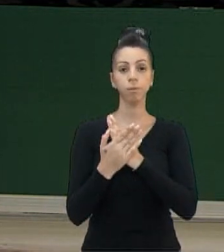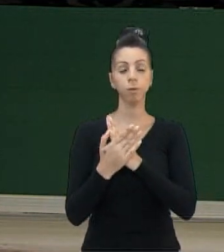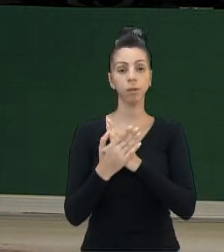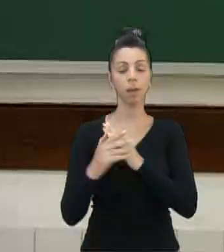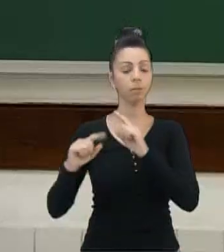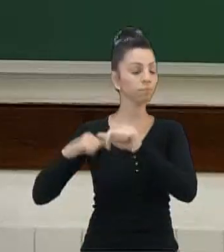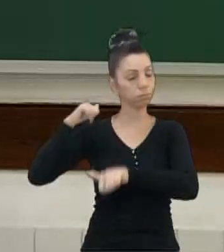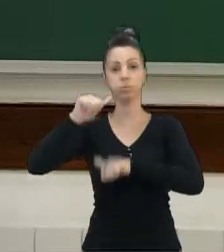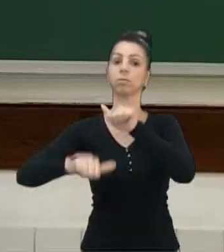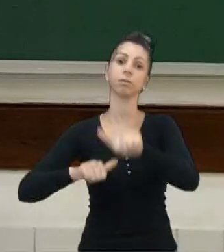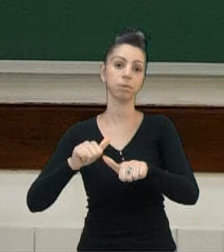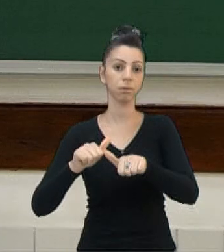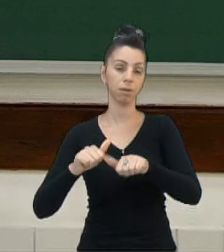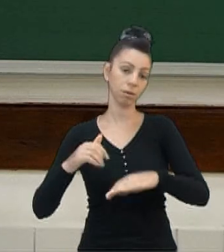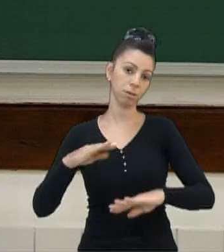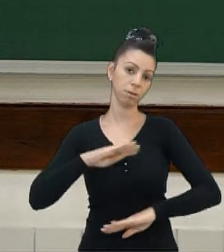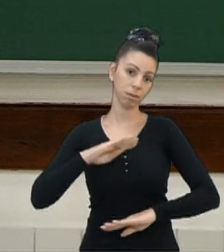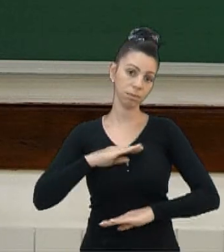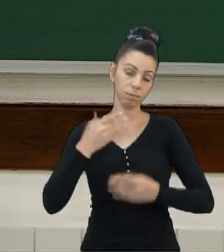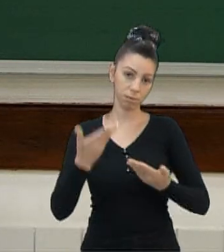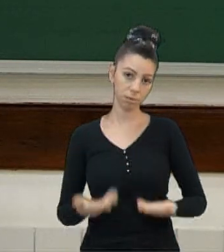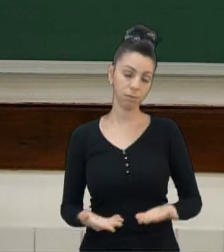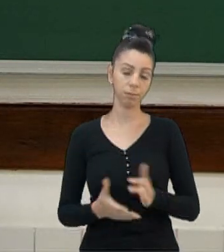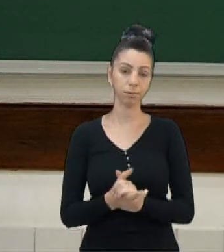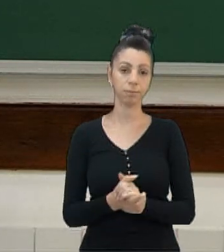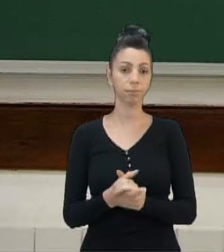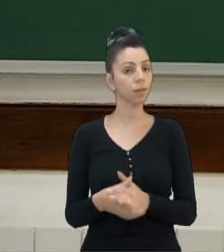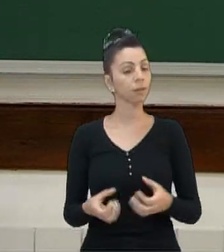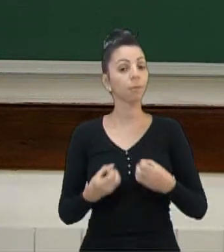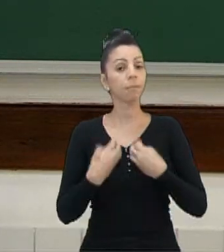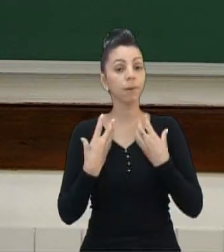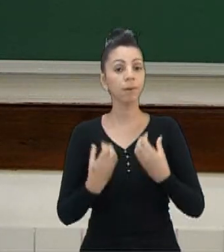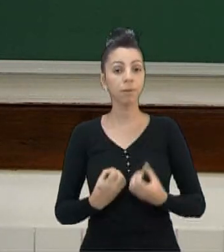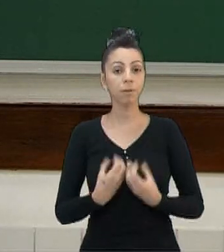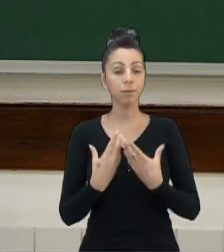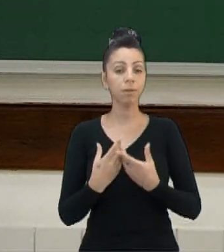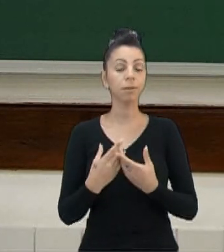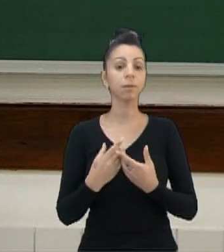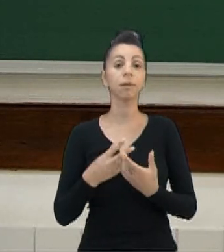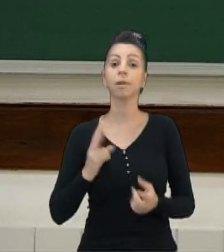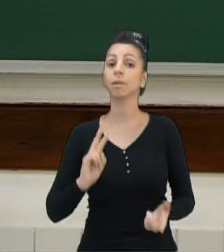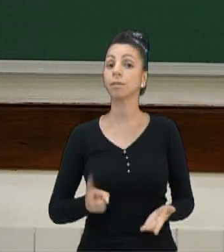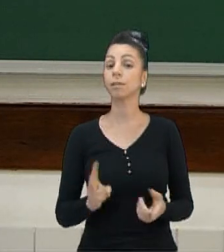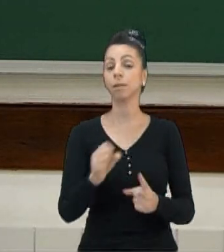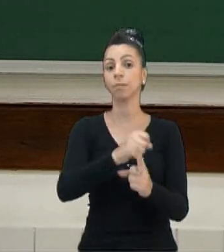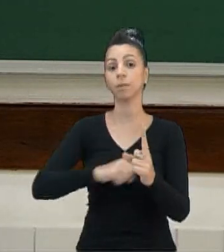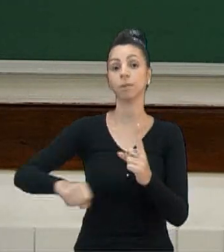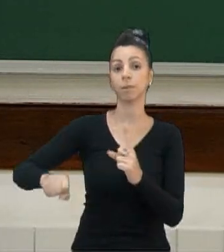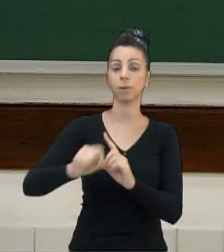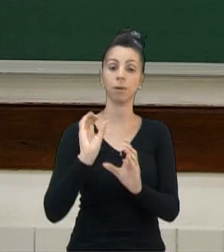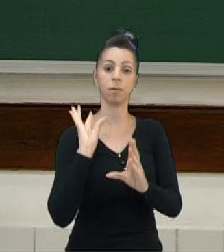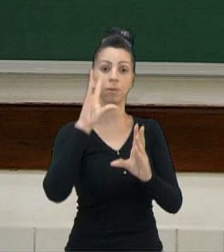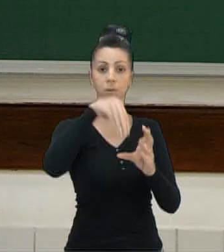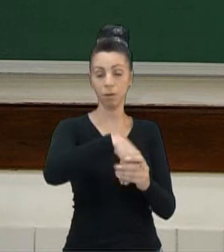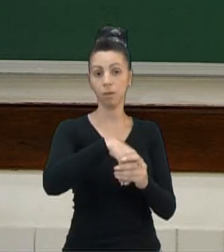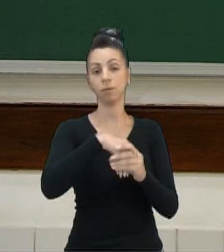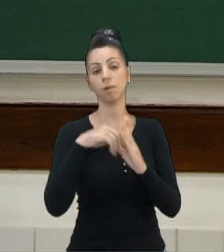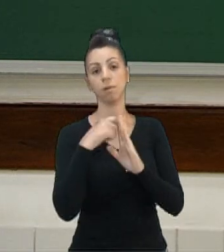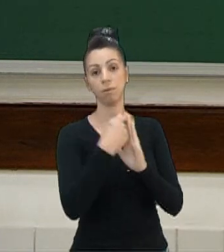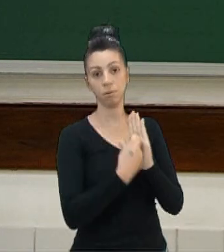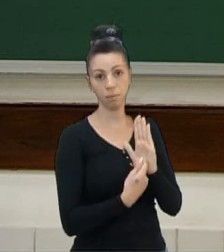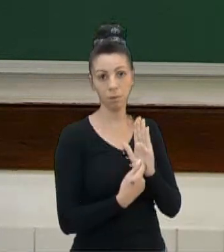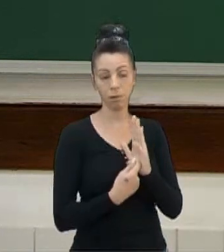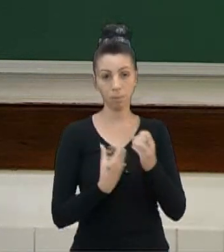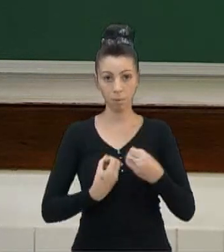outra discussão. Veja como a poesia sempre trazendo aí questões sociais aí de leitura de mundo,